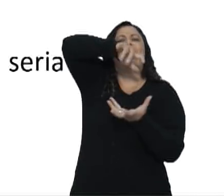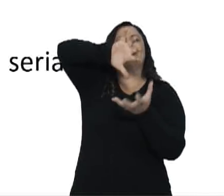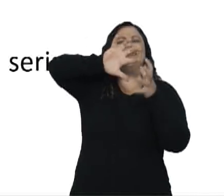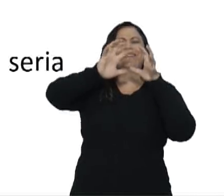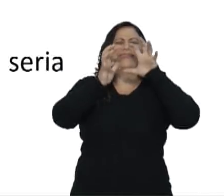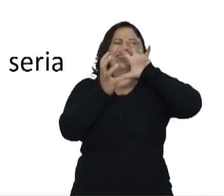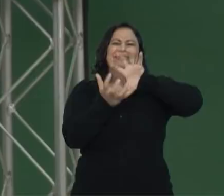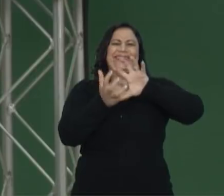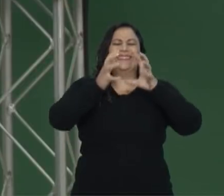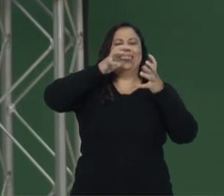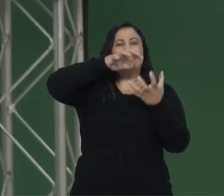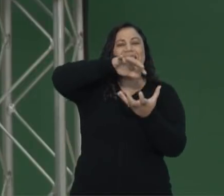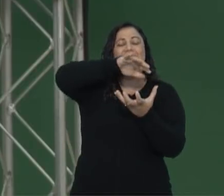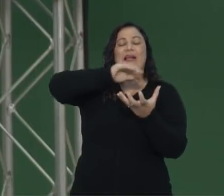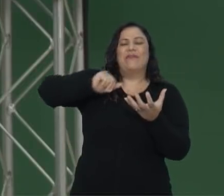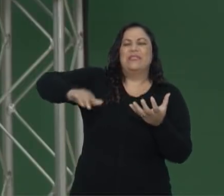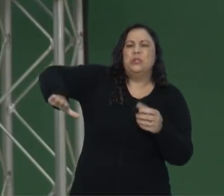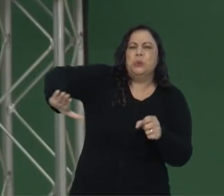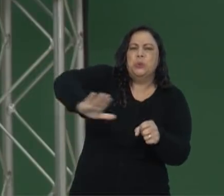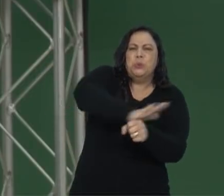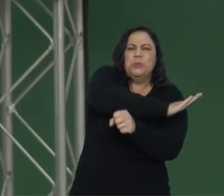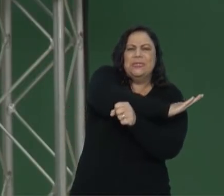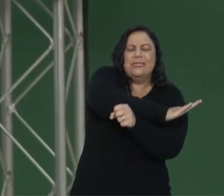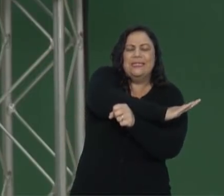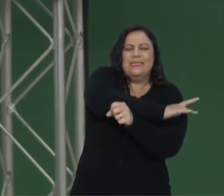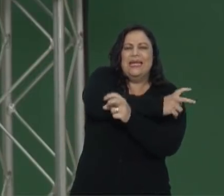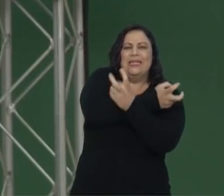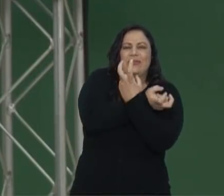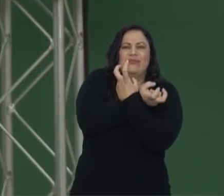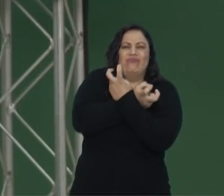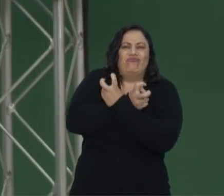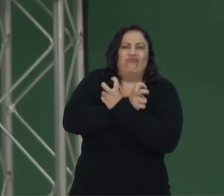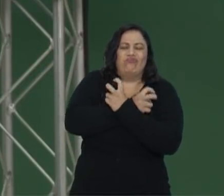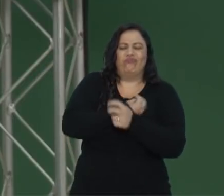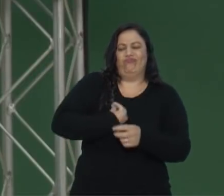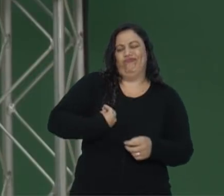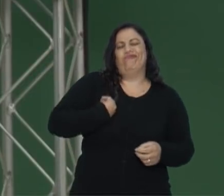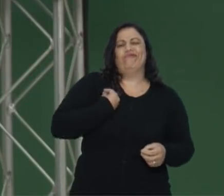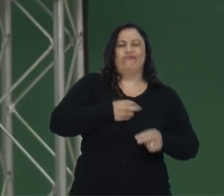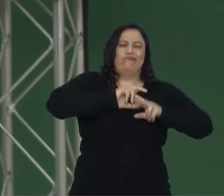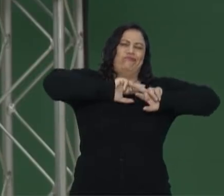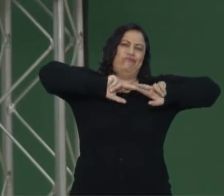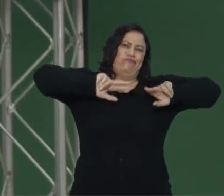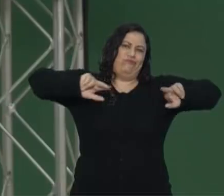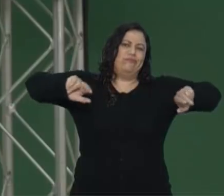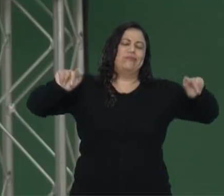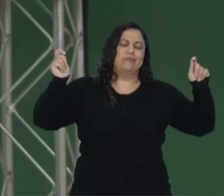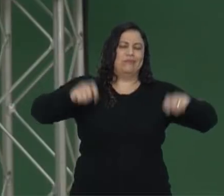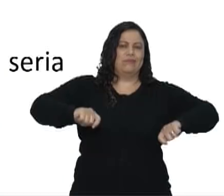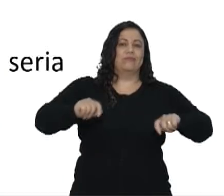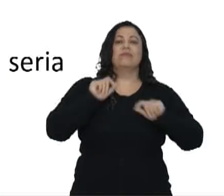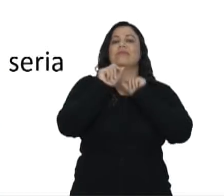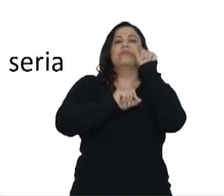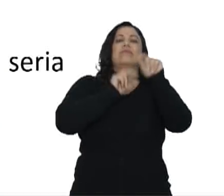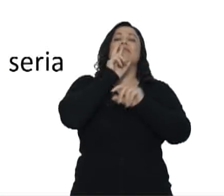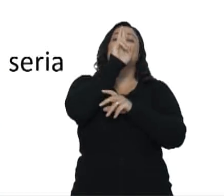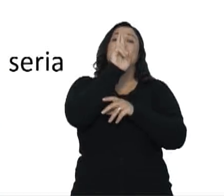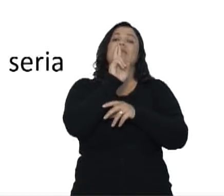de várias espécies. Qual dessas 4 informações é incorreta? Daqui a pouco eu volto com a resposta correta.